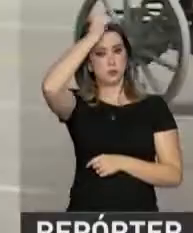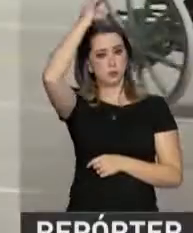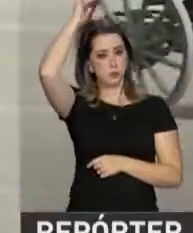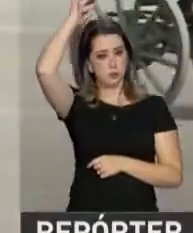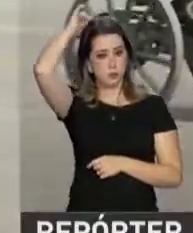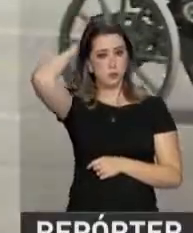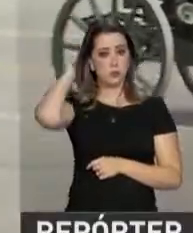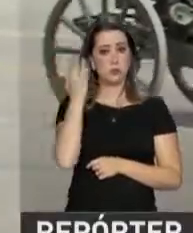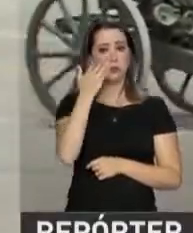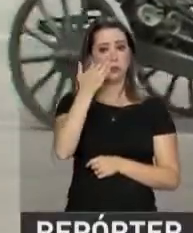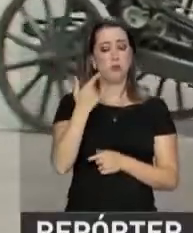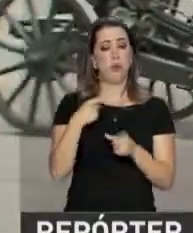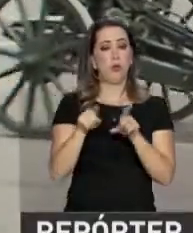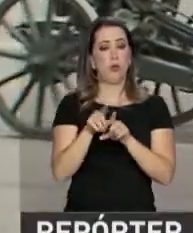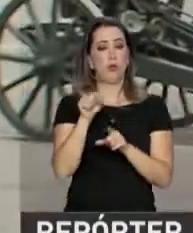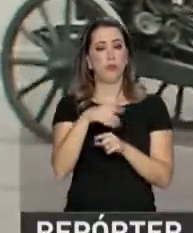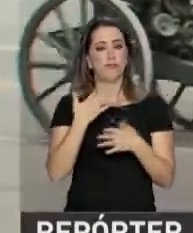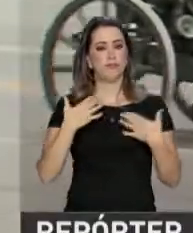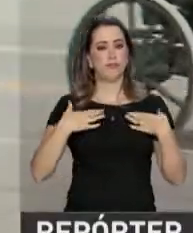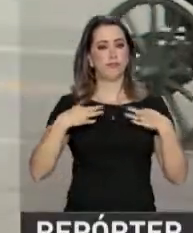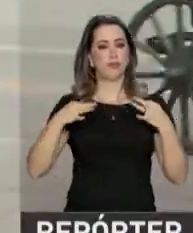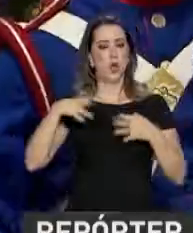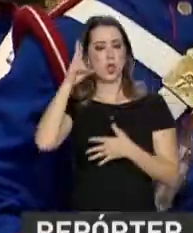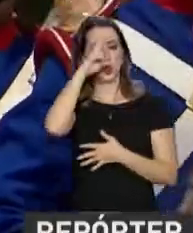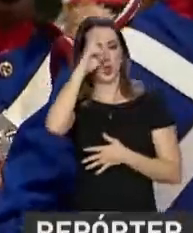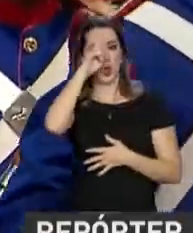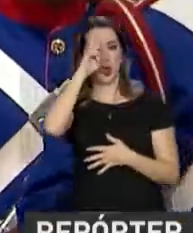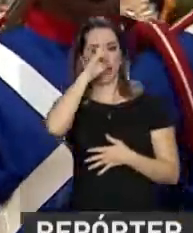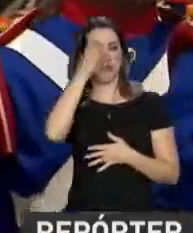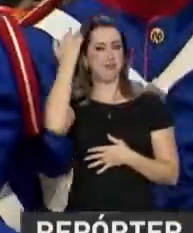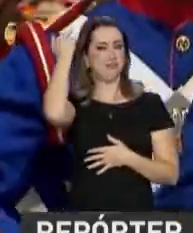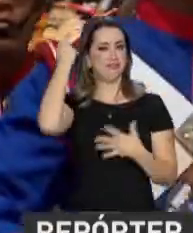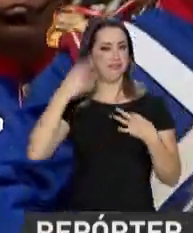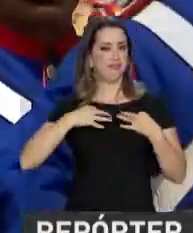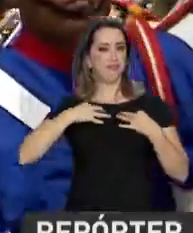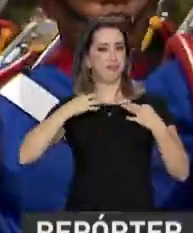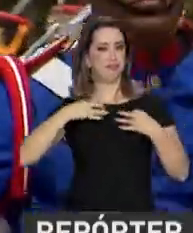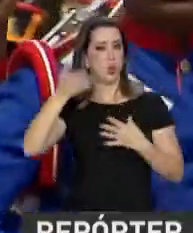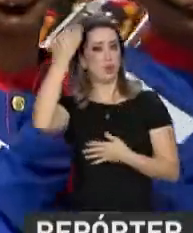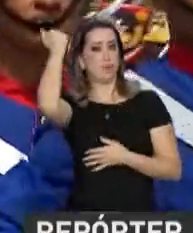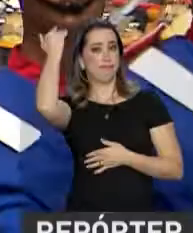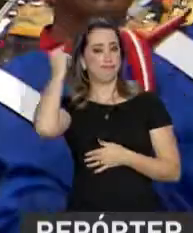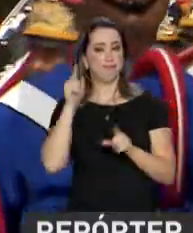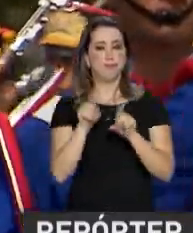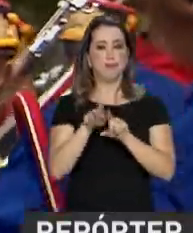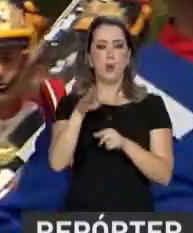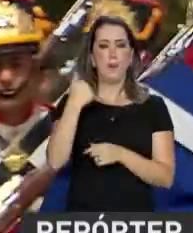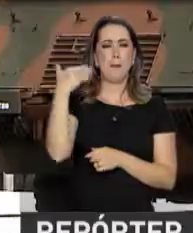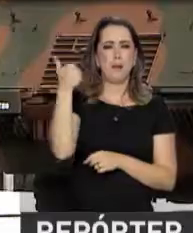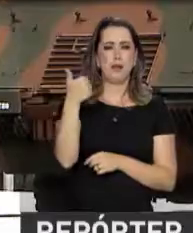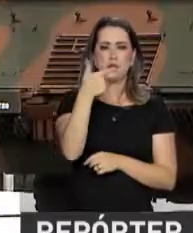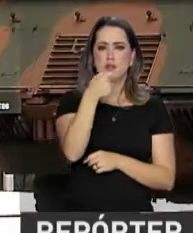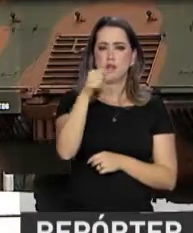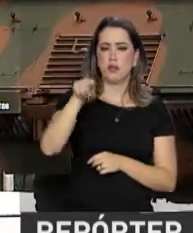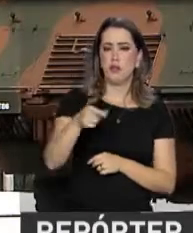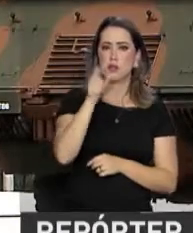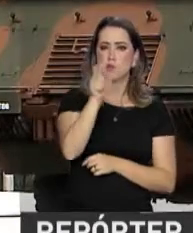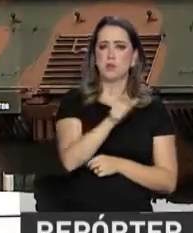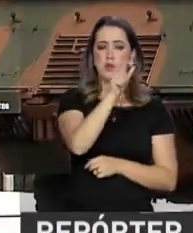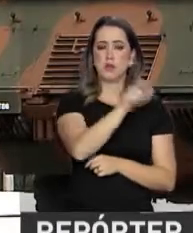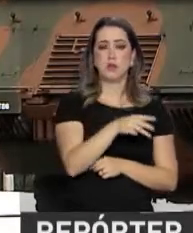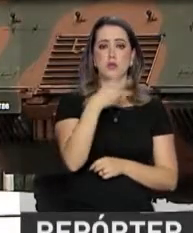e a Bateria Caiena com os uniformes históricos. O Exército conta hoje com mais de 120 mil militares, que atuam